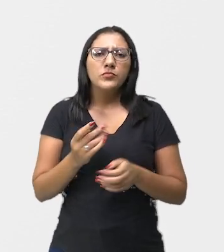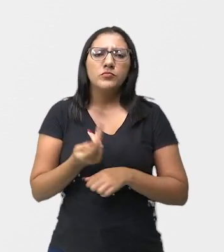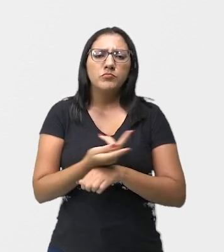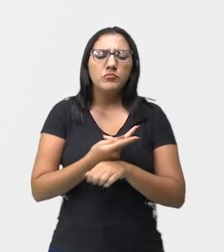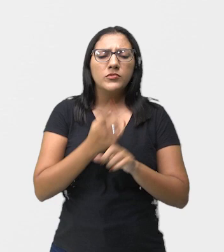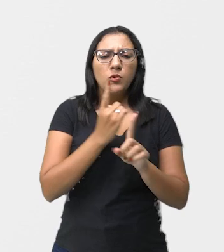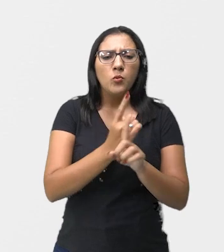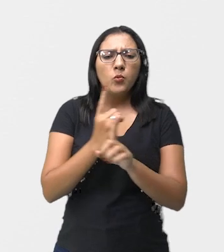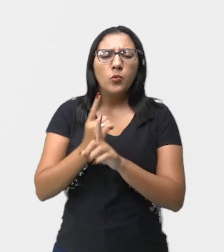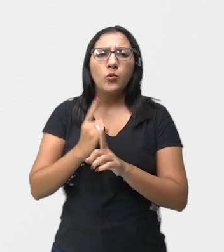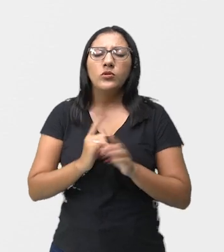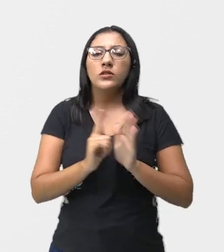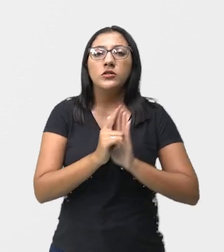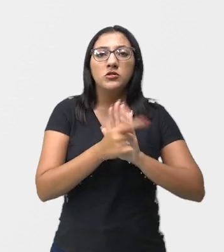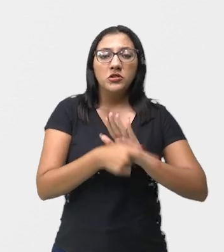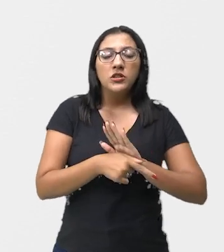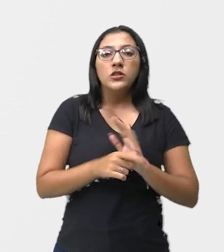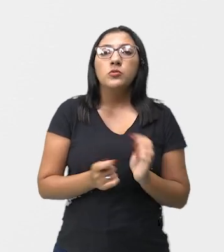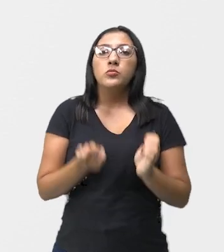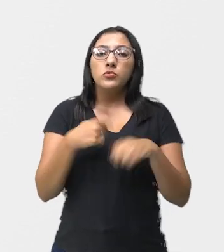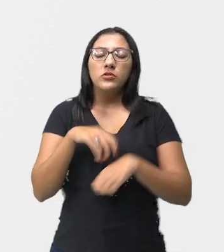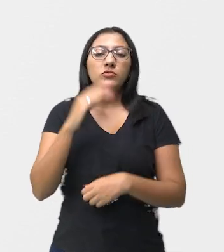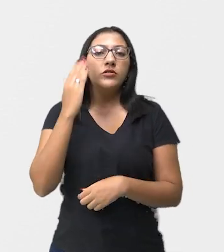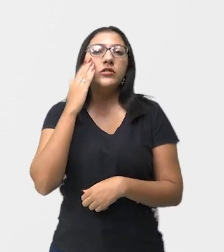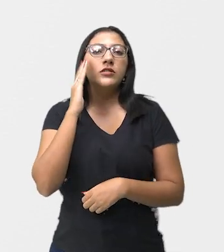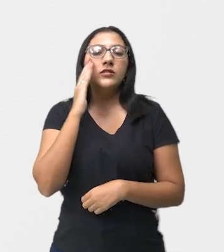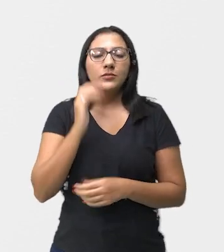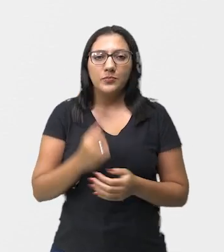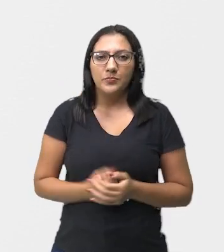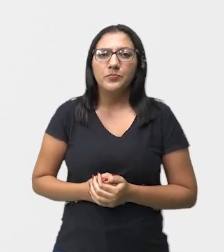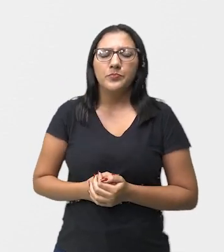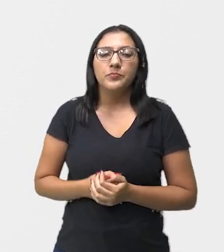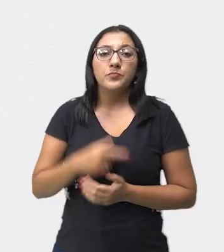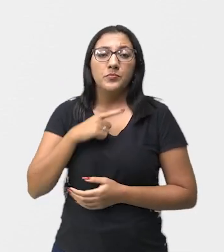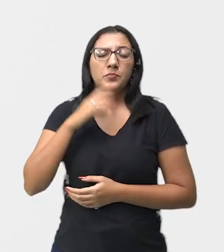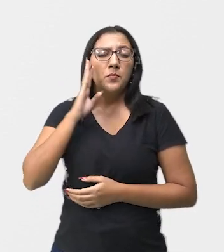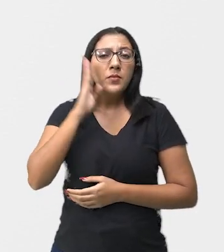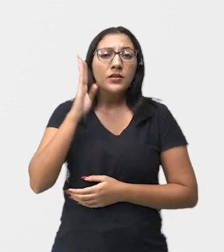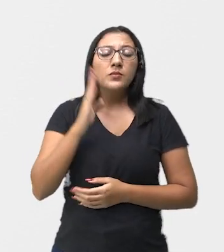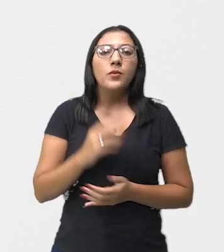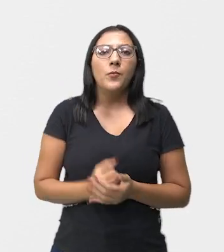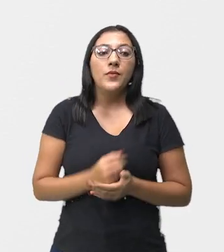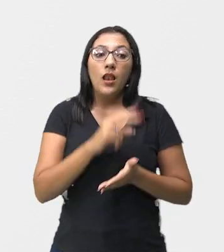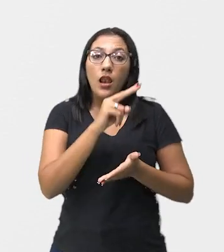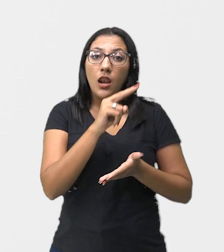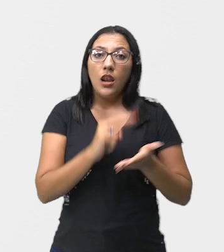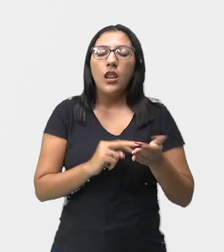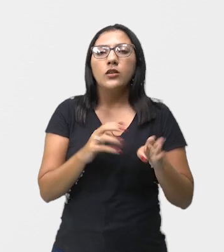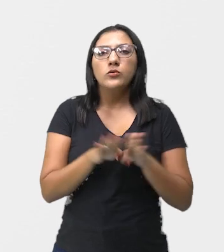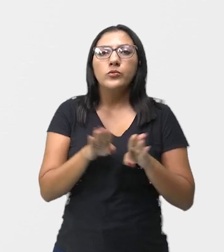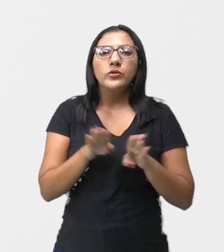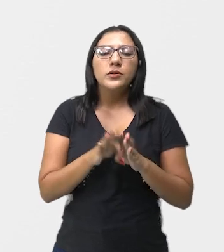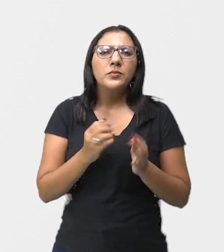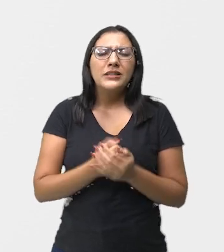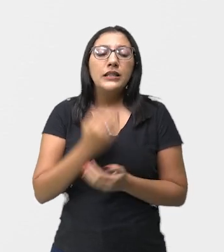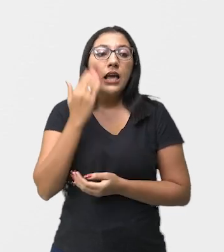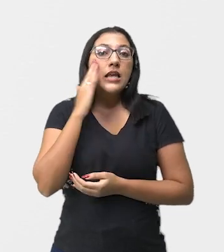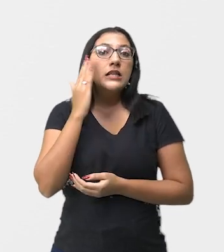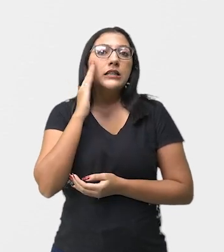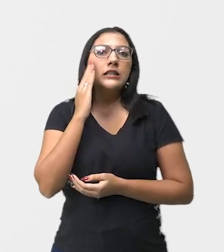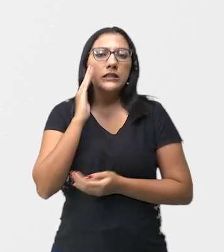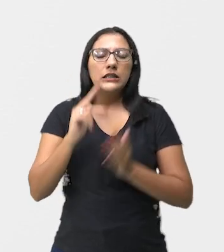e gêneros de apoio à compreensão, ou seja, vamos trabalhar com leitura e interpretação de textos que